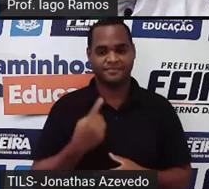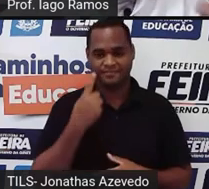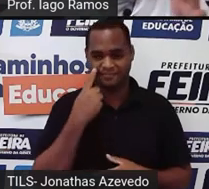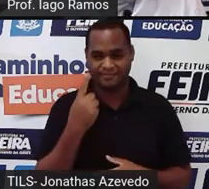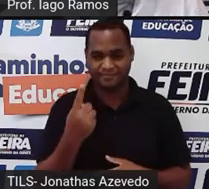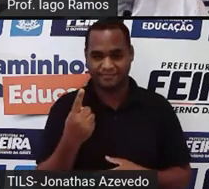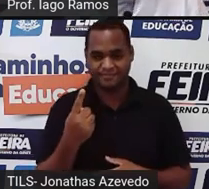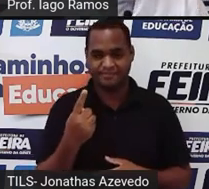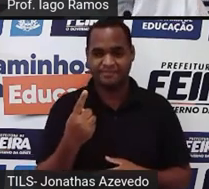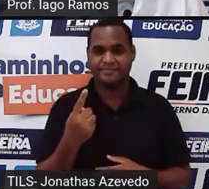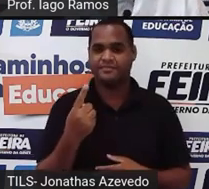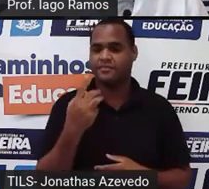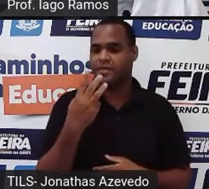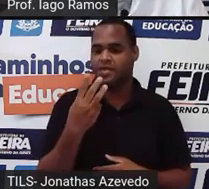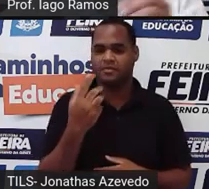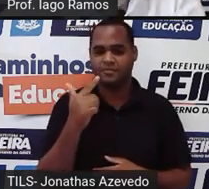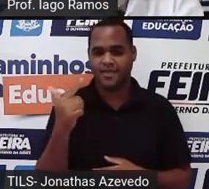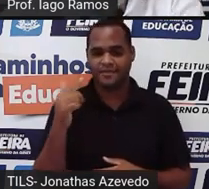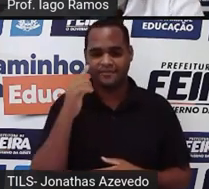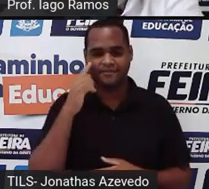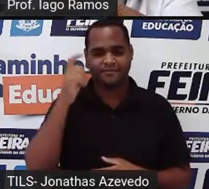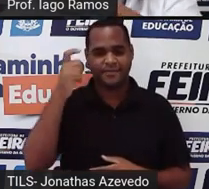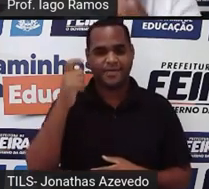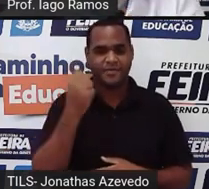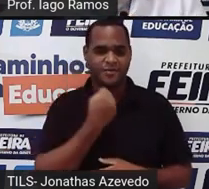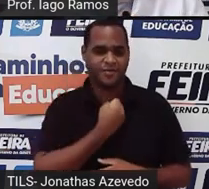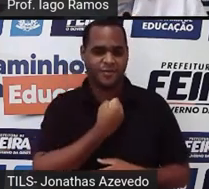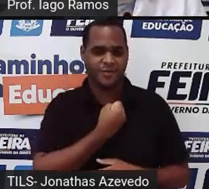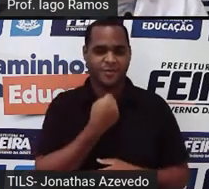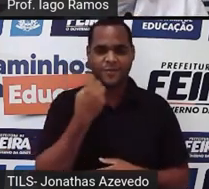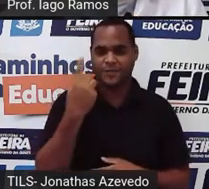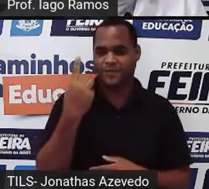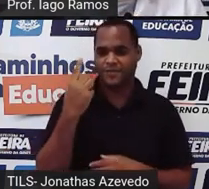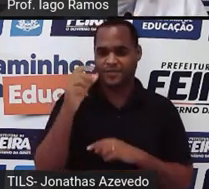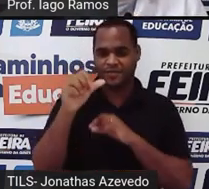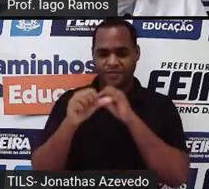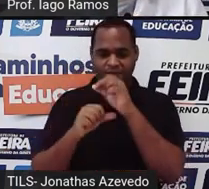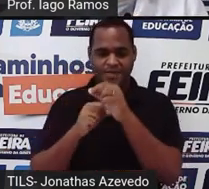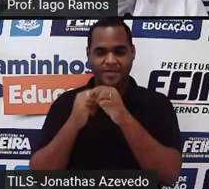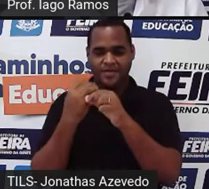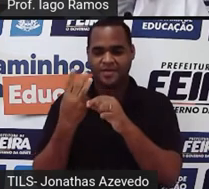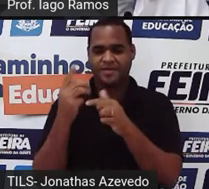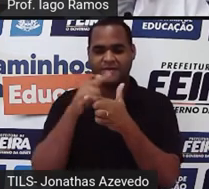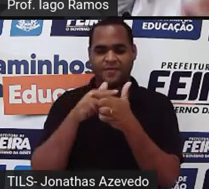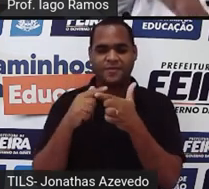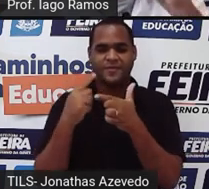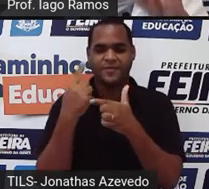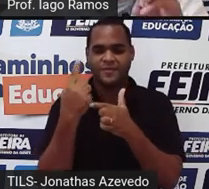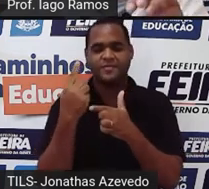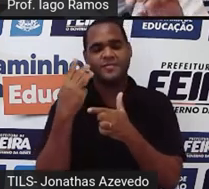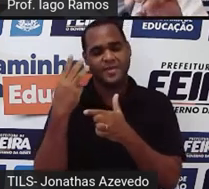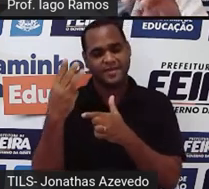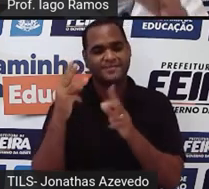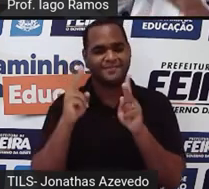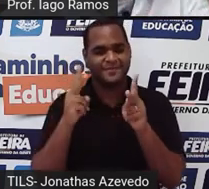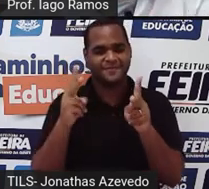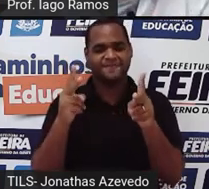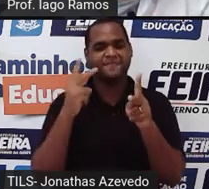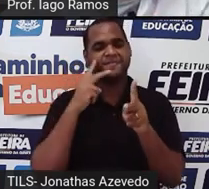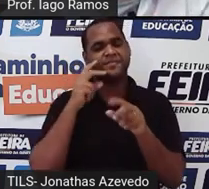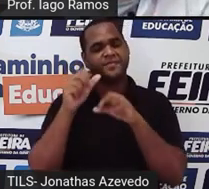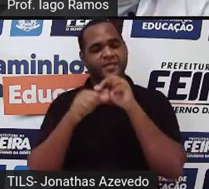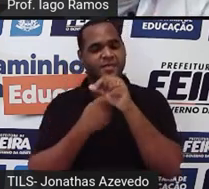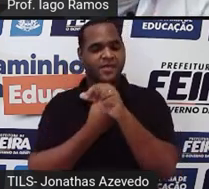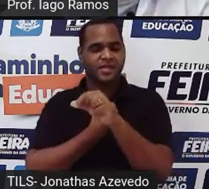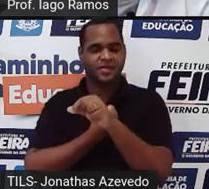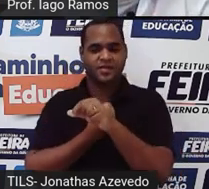ó, 3, se não tem expoente, é 1, porque 3 elevado a 1 volta a ser 3. E aquele 2 do